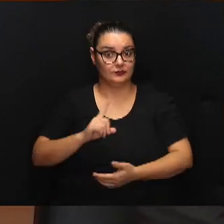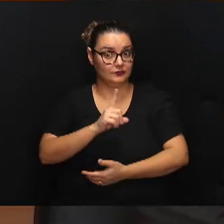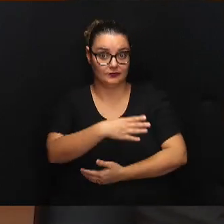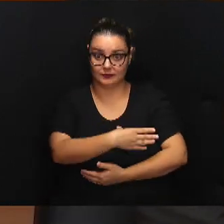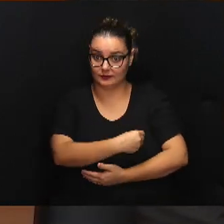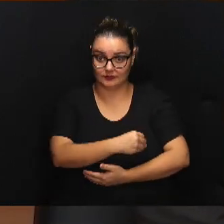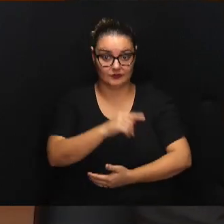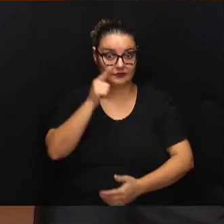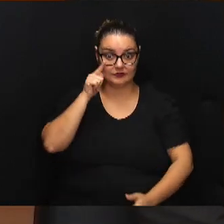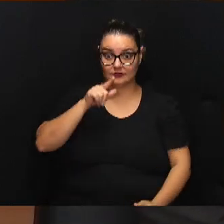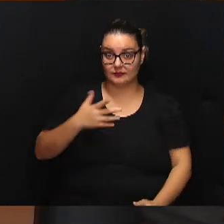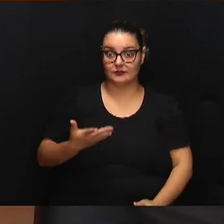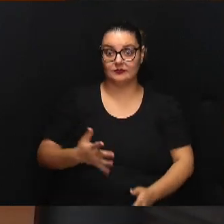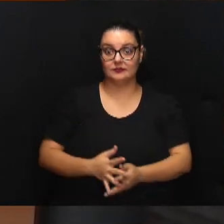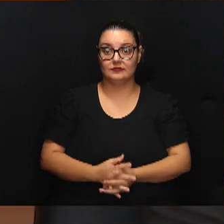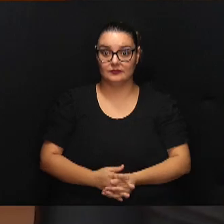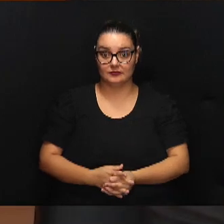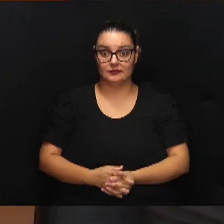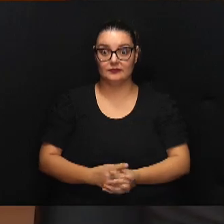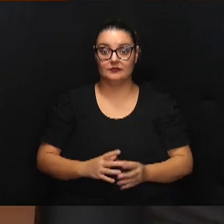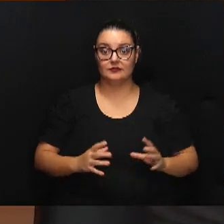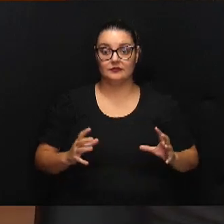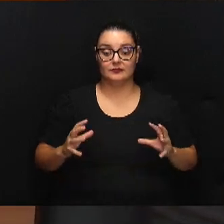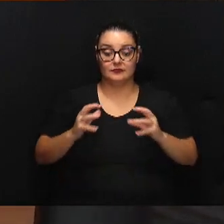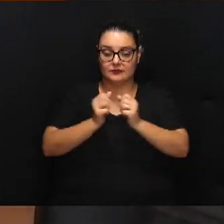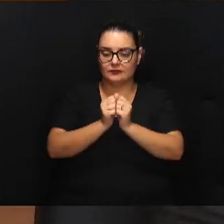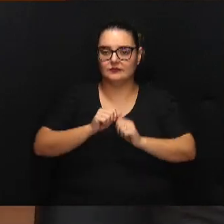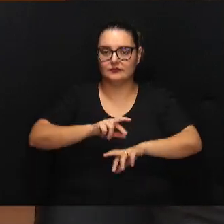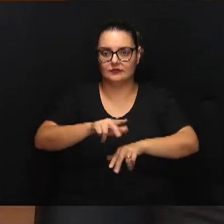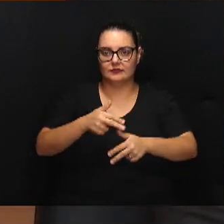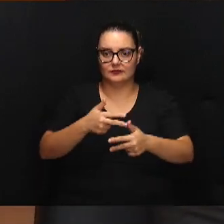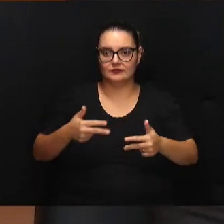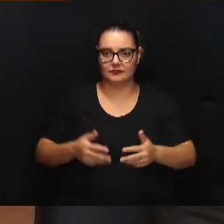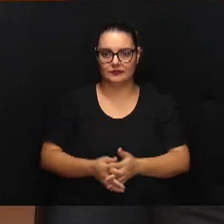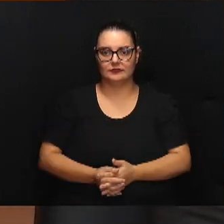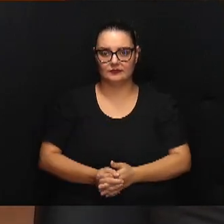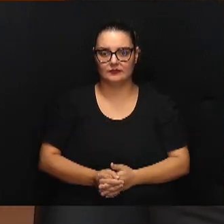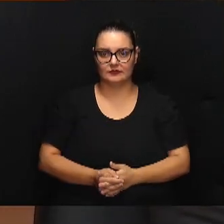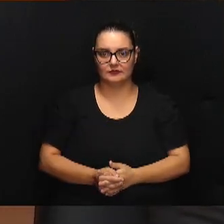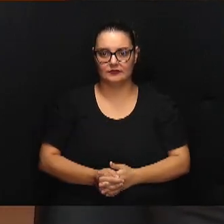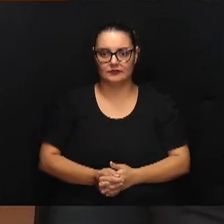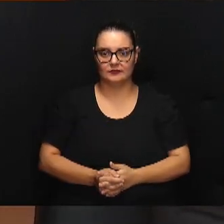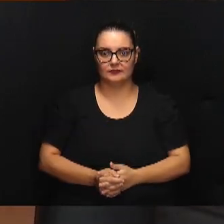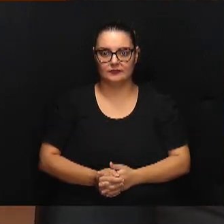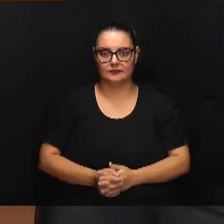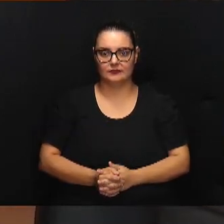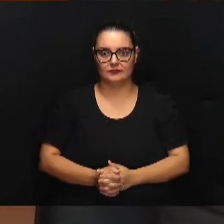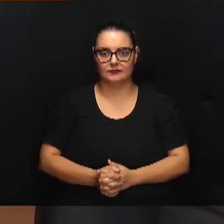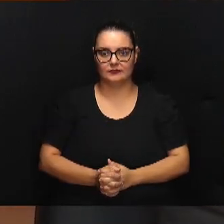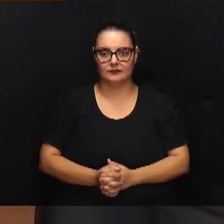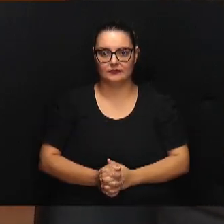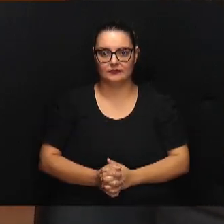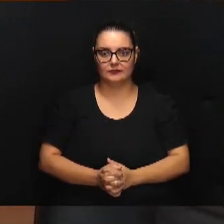não consegui. Enfim, um conjunto. E pode passar para mim, Fabi?